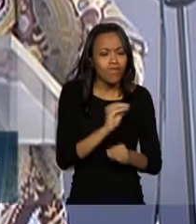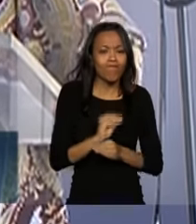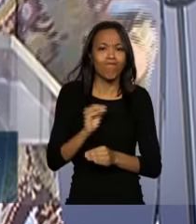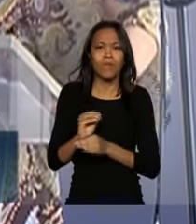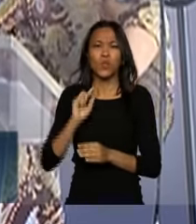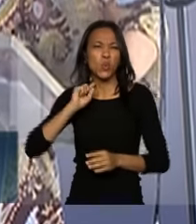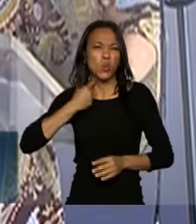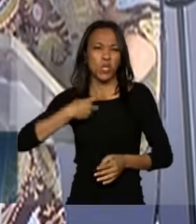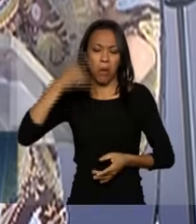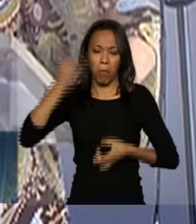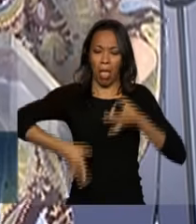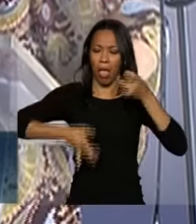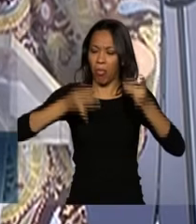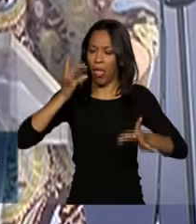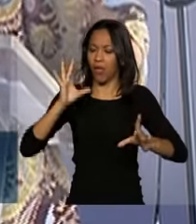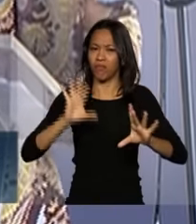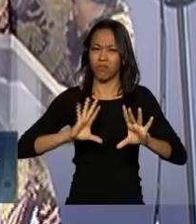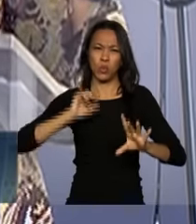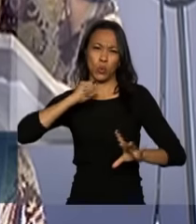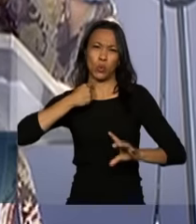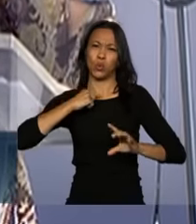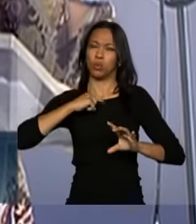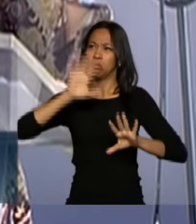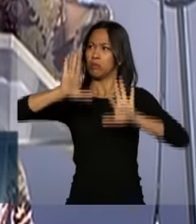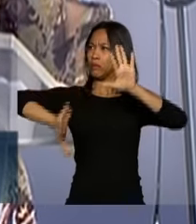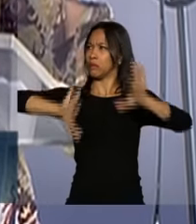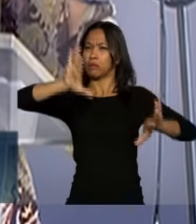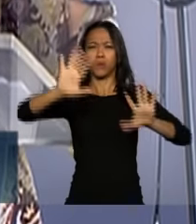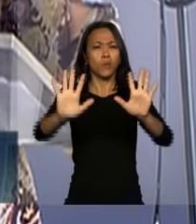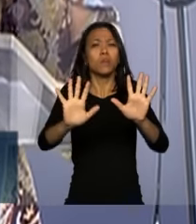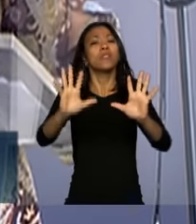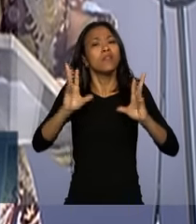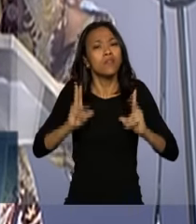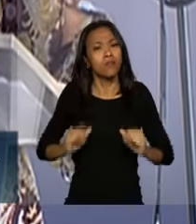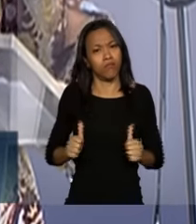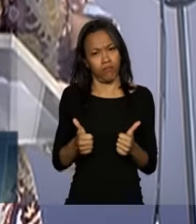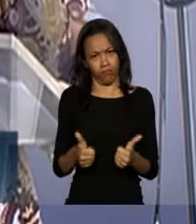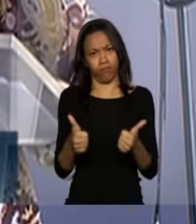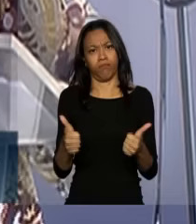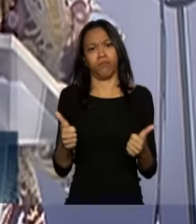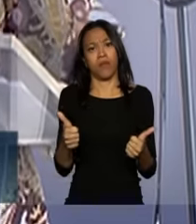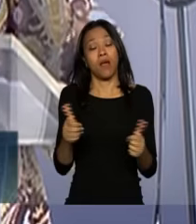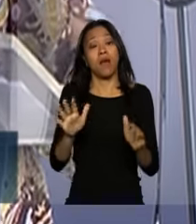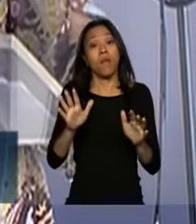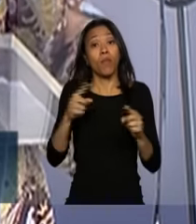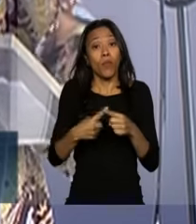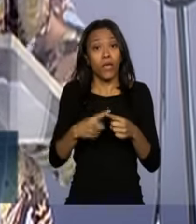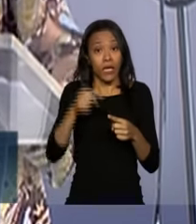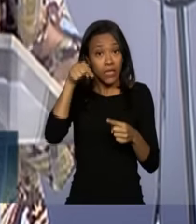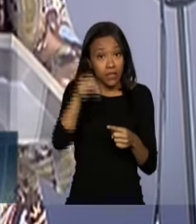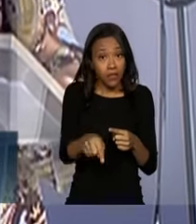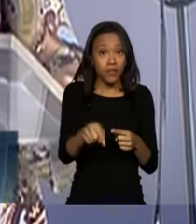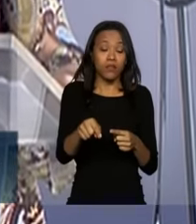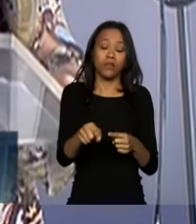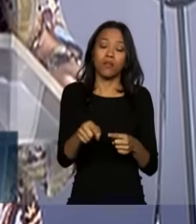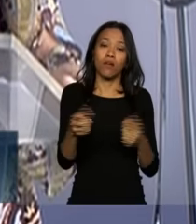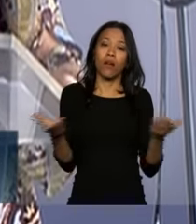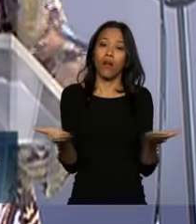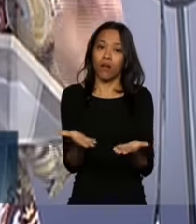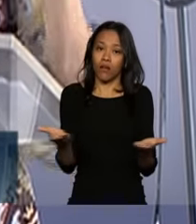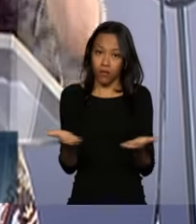sem sujeira na parede, mas também por outro motivo. Porque isso aqui,